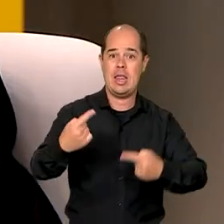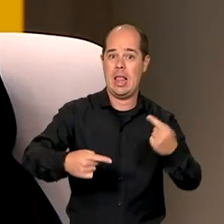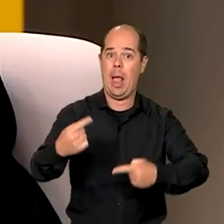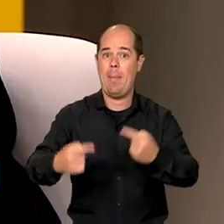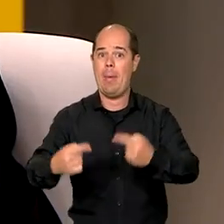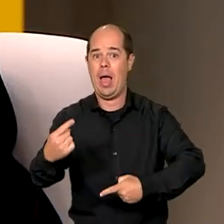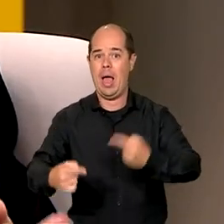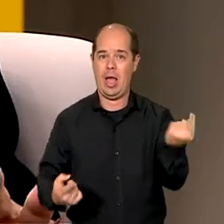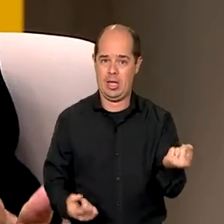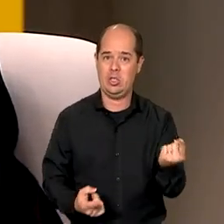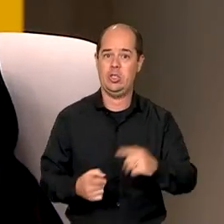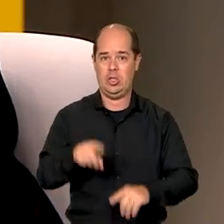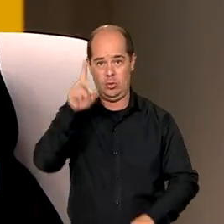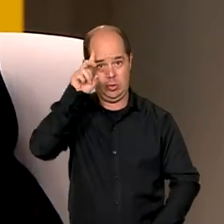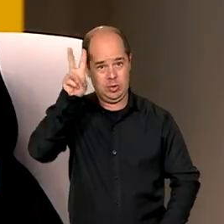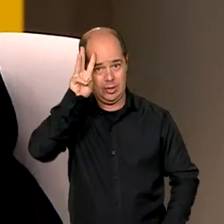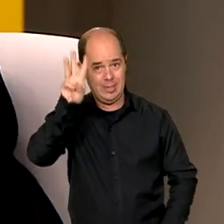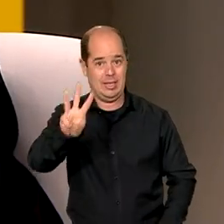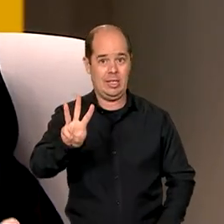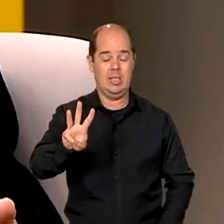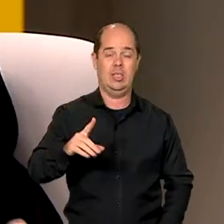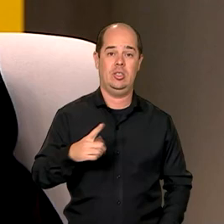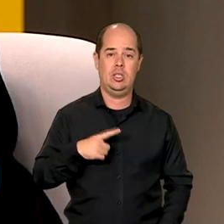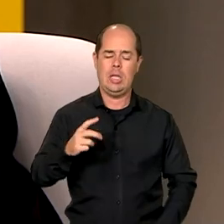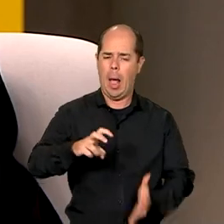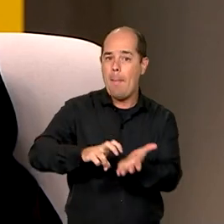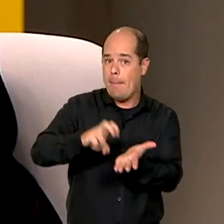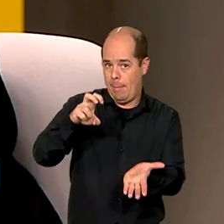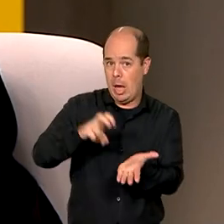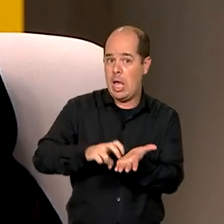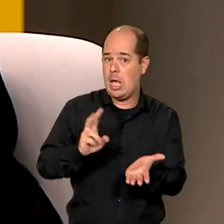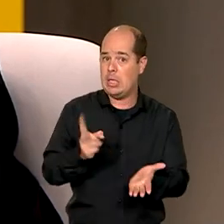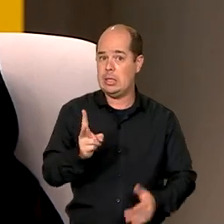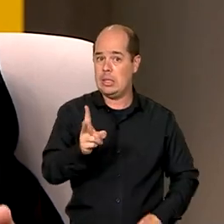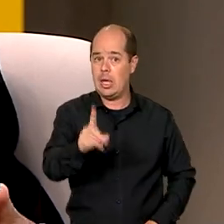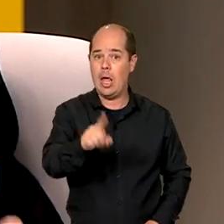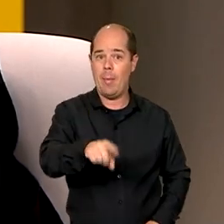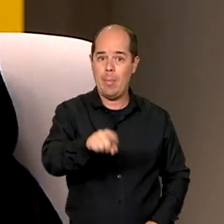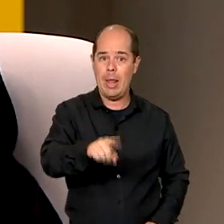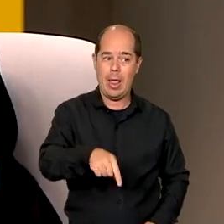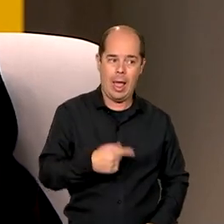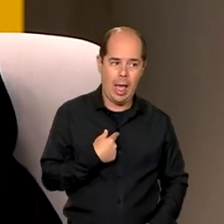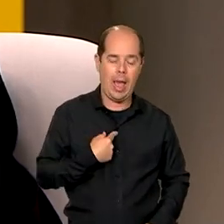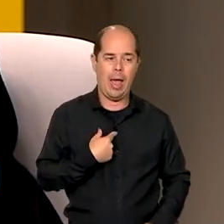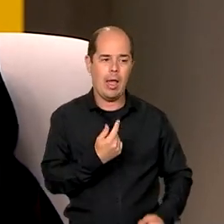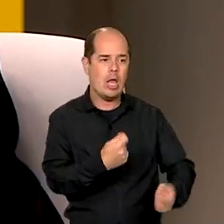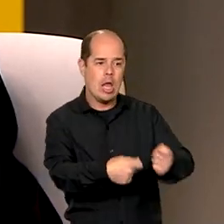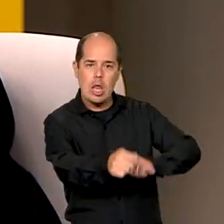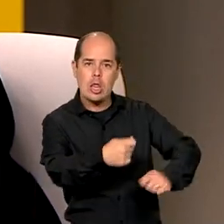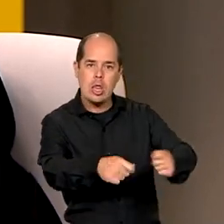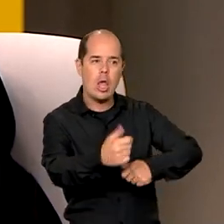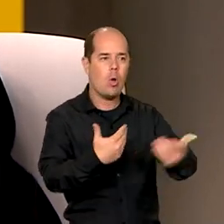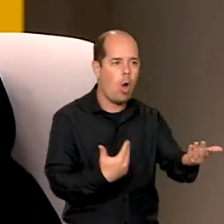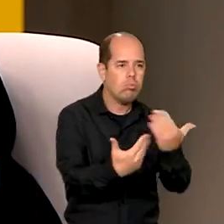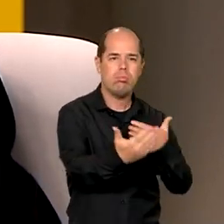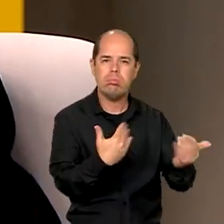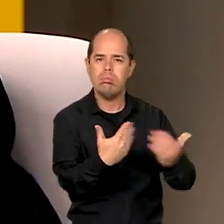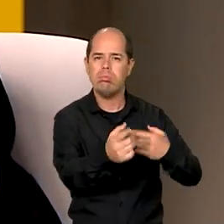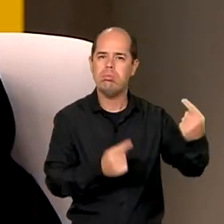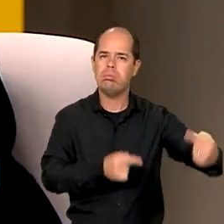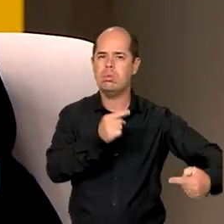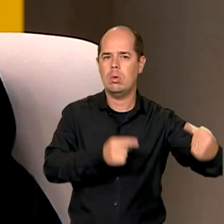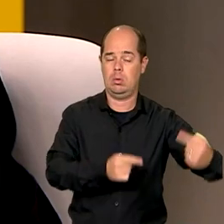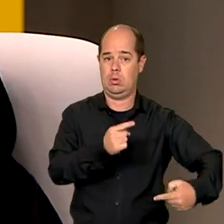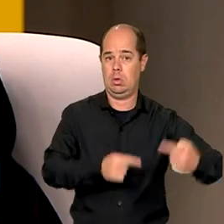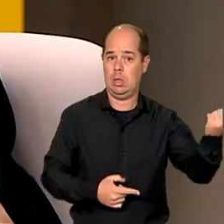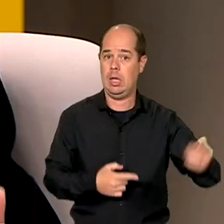de negócios de cultura. Na parte da manhã são sempre mesas de negociação, são rodadas de negócio, e na parte da tarde nós vamos